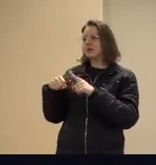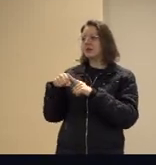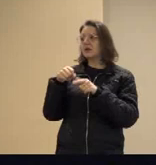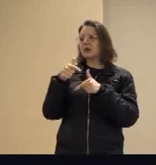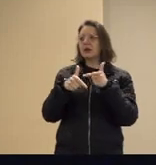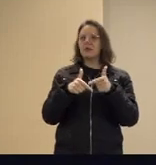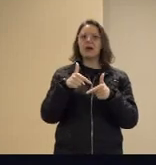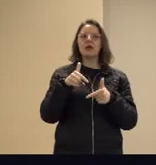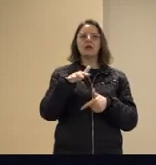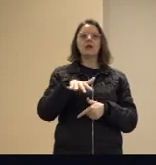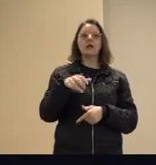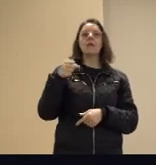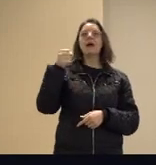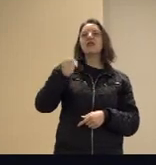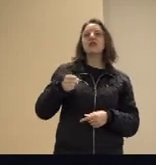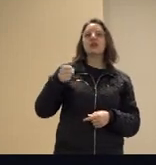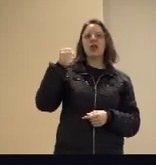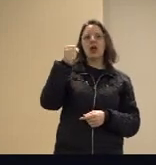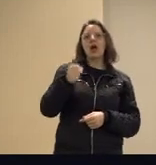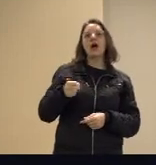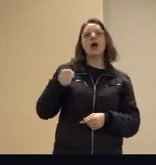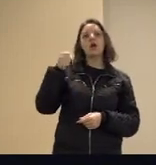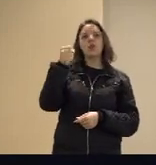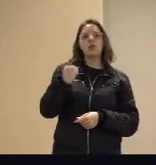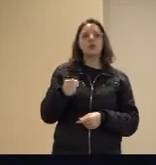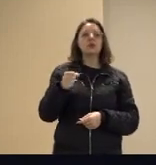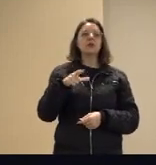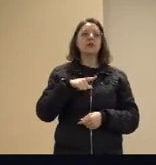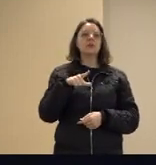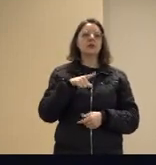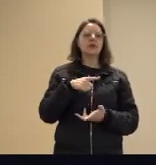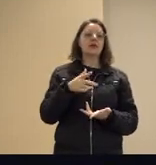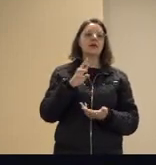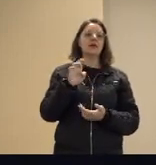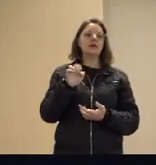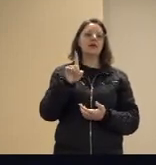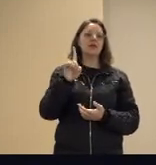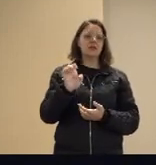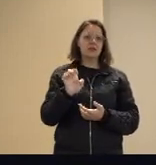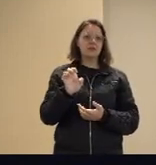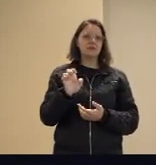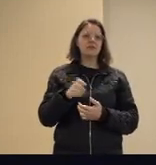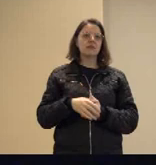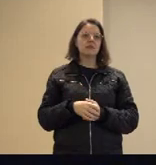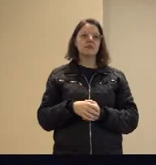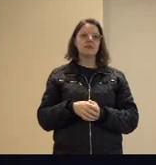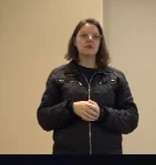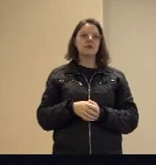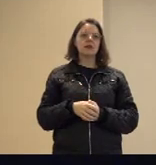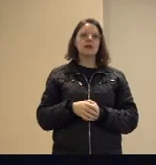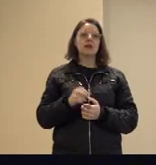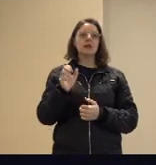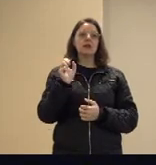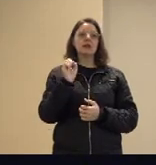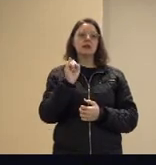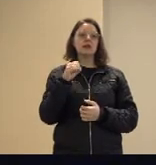pastorais, a rede. E o que, que acontece se nós observarmos